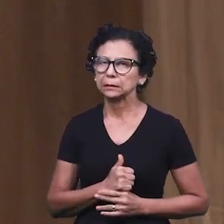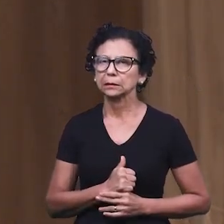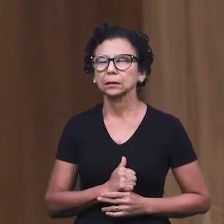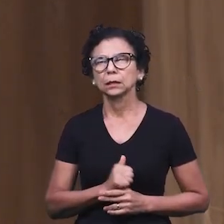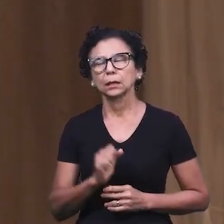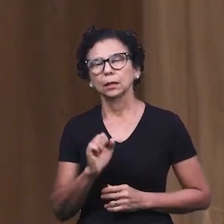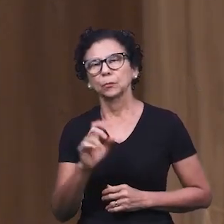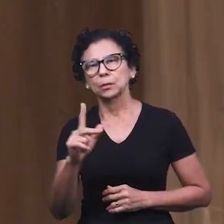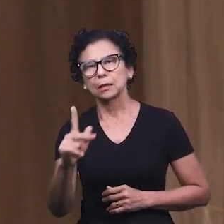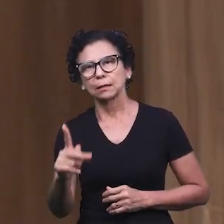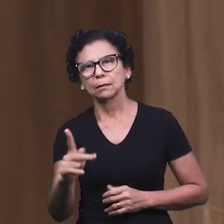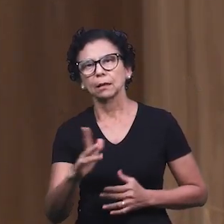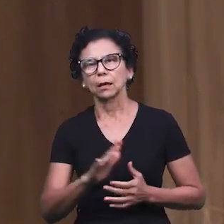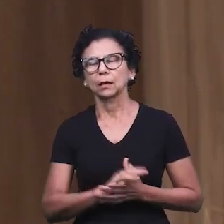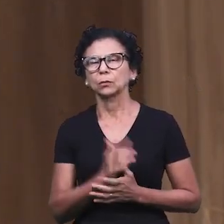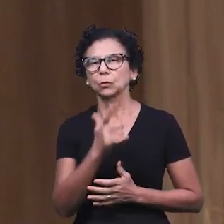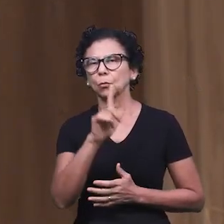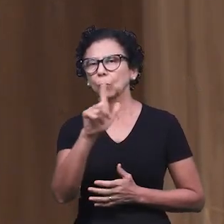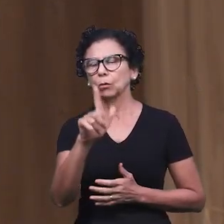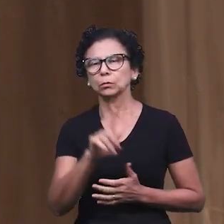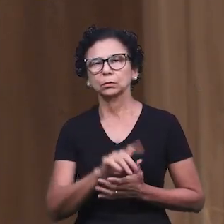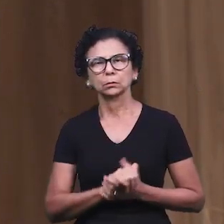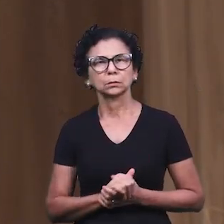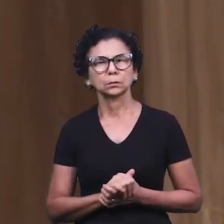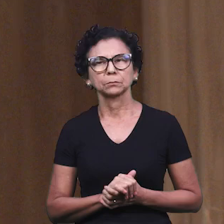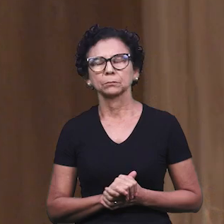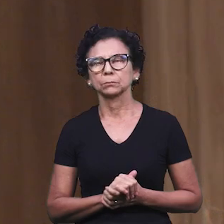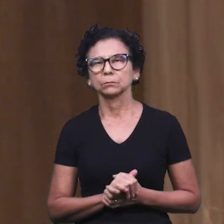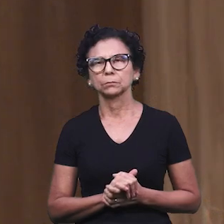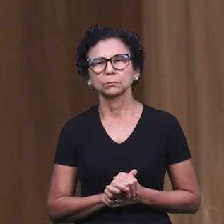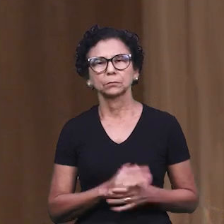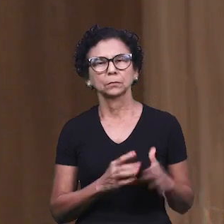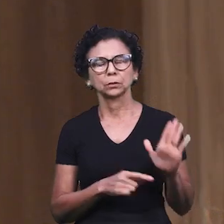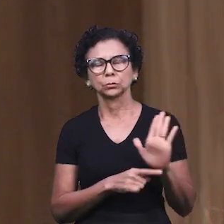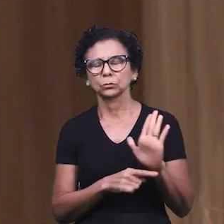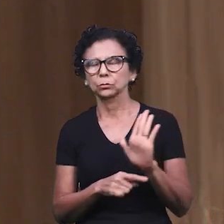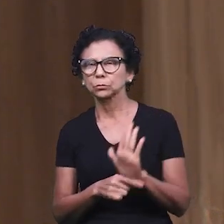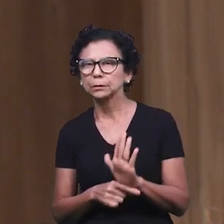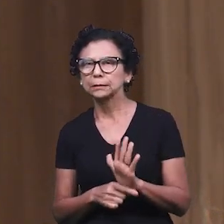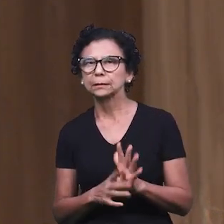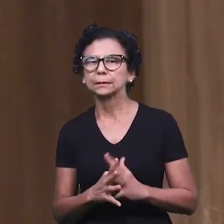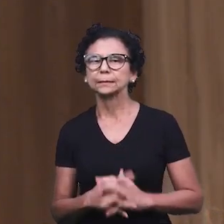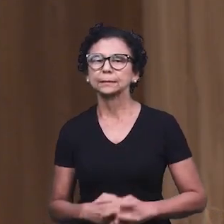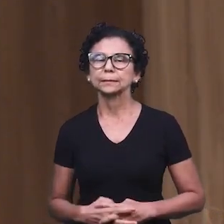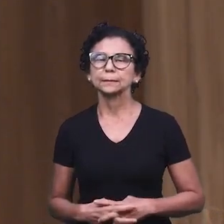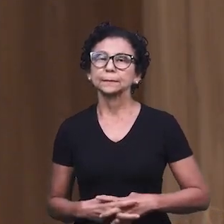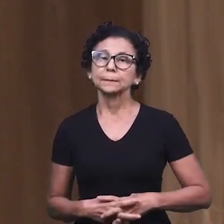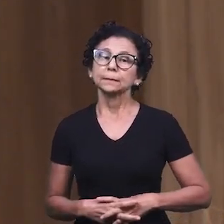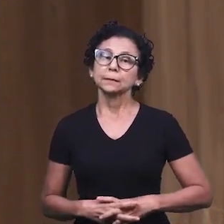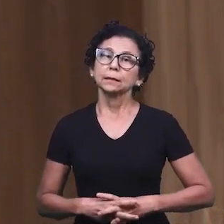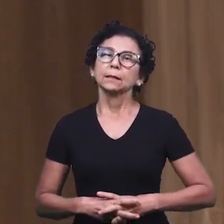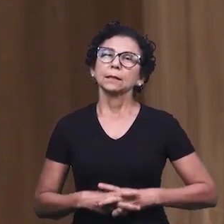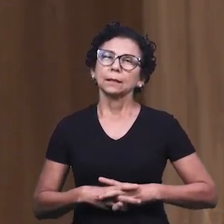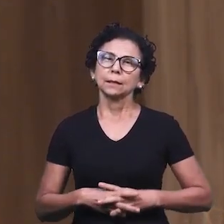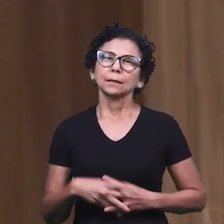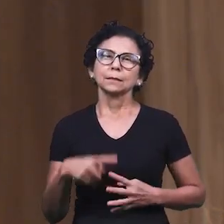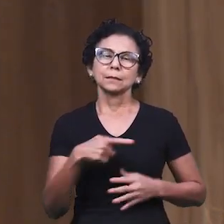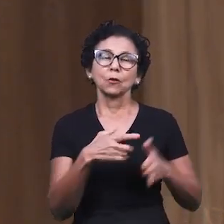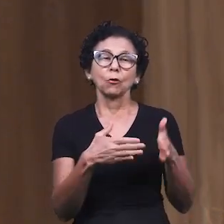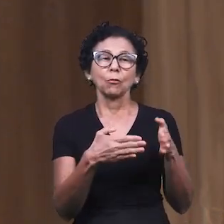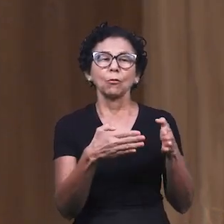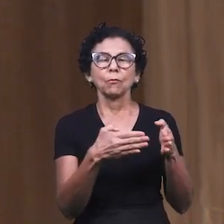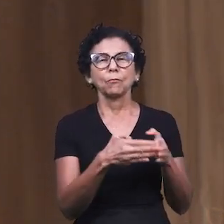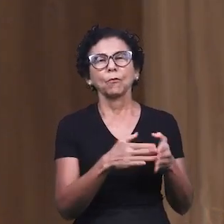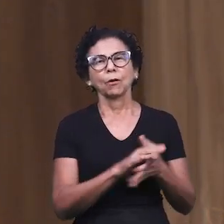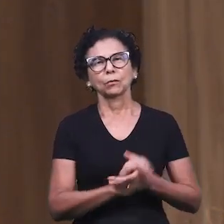empréstimos indevidos. Mas a questão aqui de um curador, um representante legal, ali usufruir desse poder e adquirir